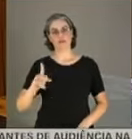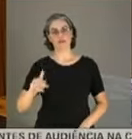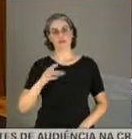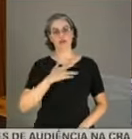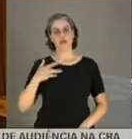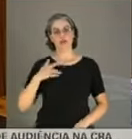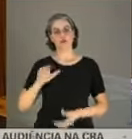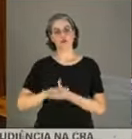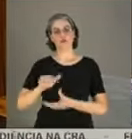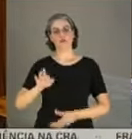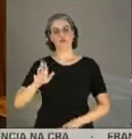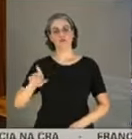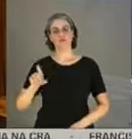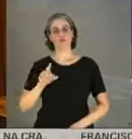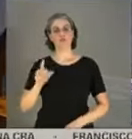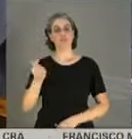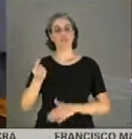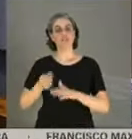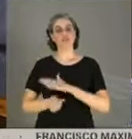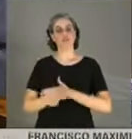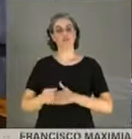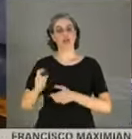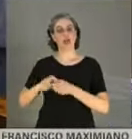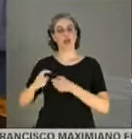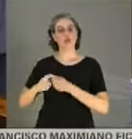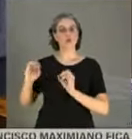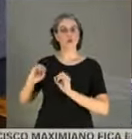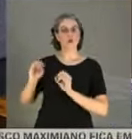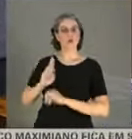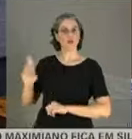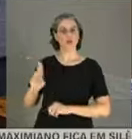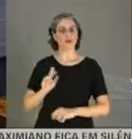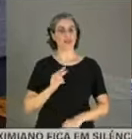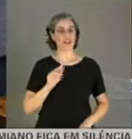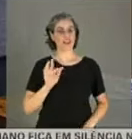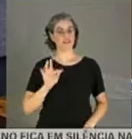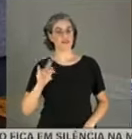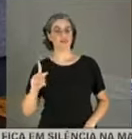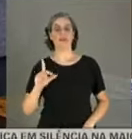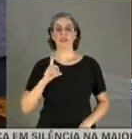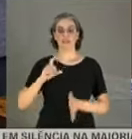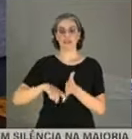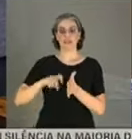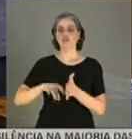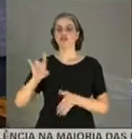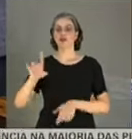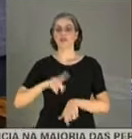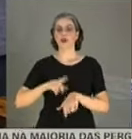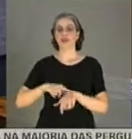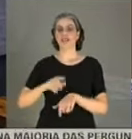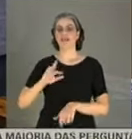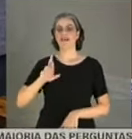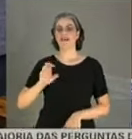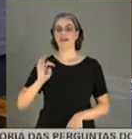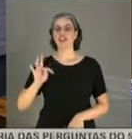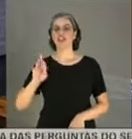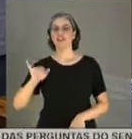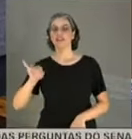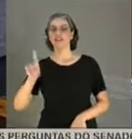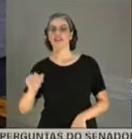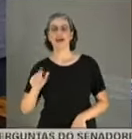um fundo de investimento cujos acionistas são anônimos. Esse FIP só é tributado na retirada, o que significa que é comum